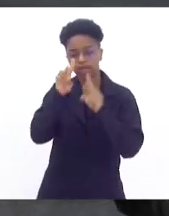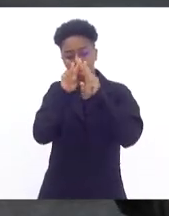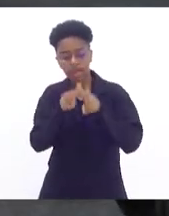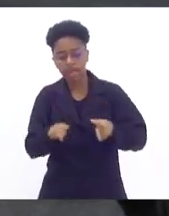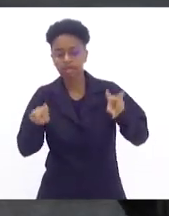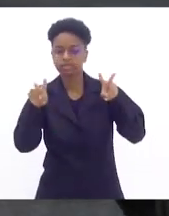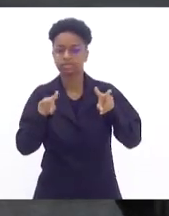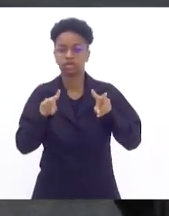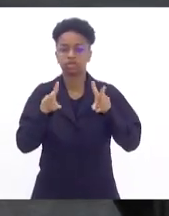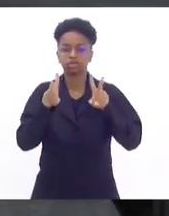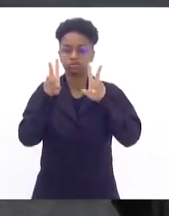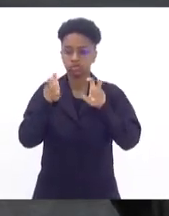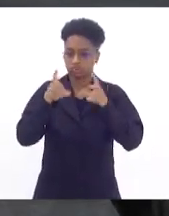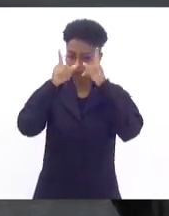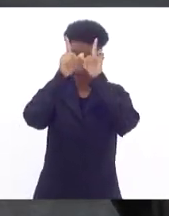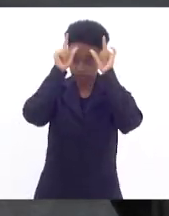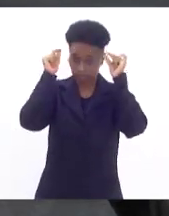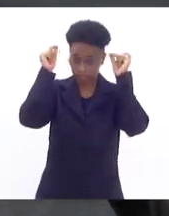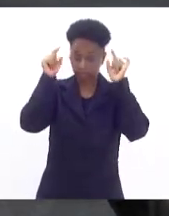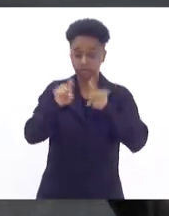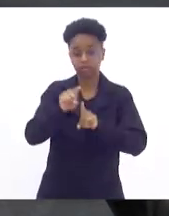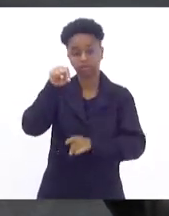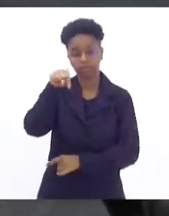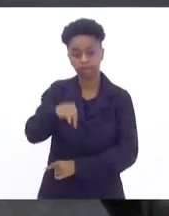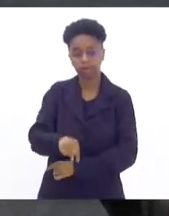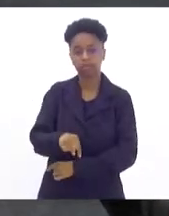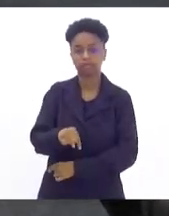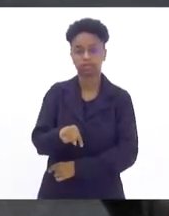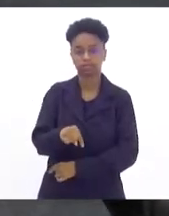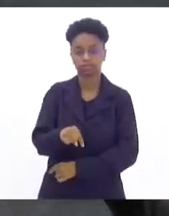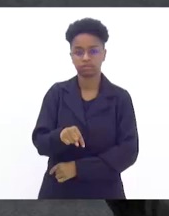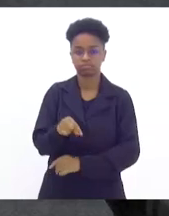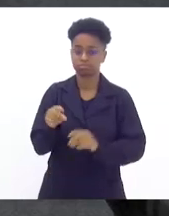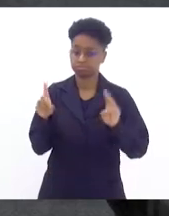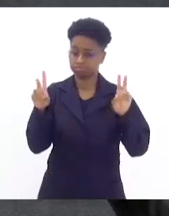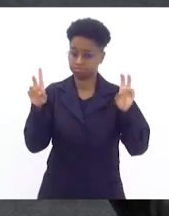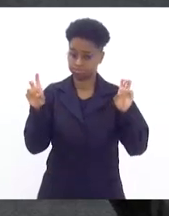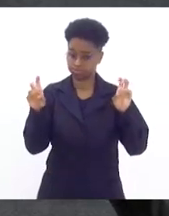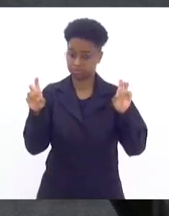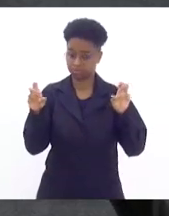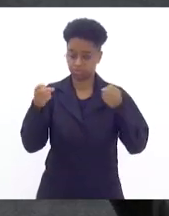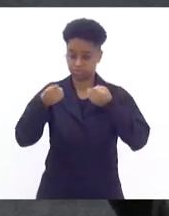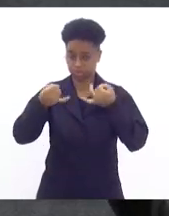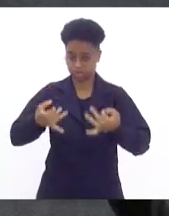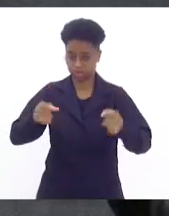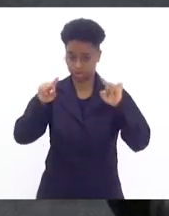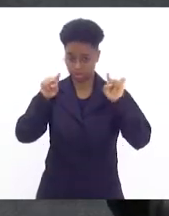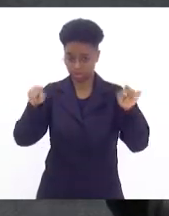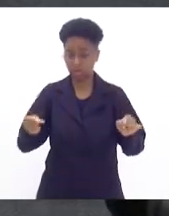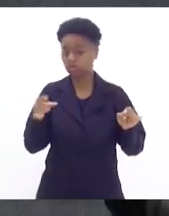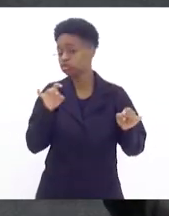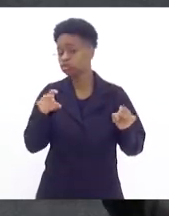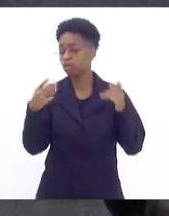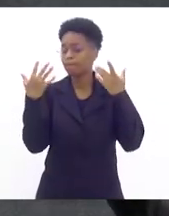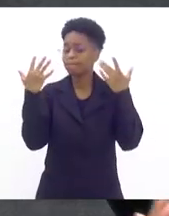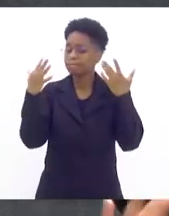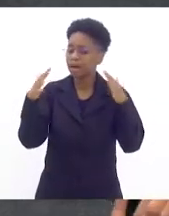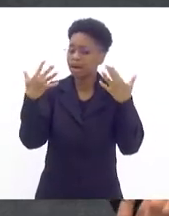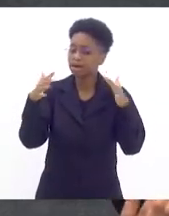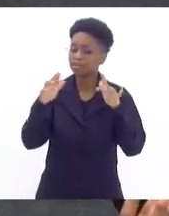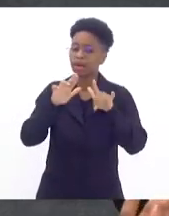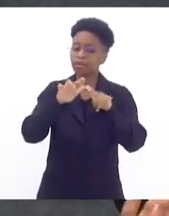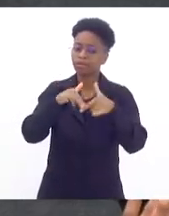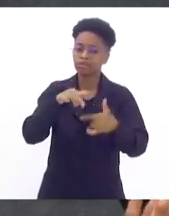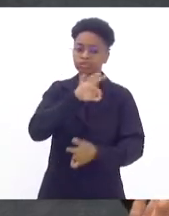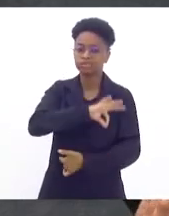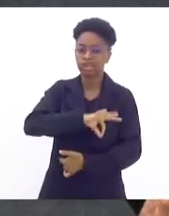às enfermeiras e aqui abrindo parênteses a senhora Presidente só parabenizar o piso